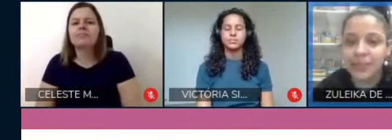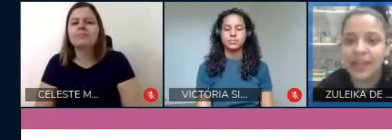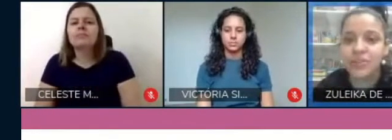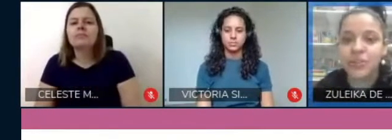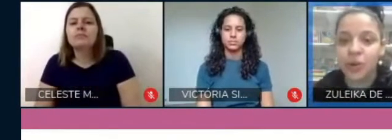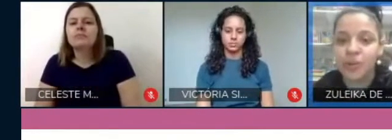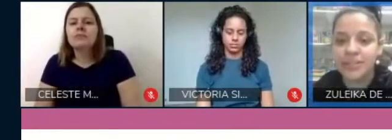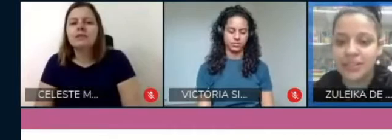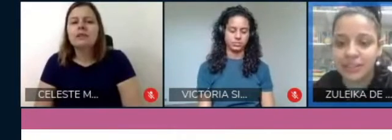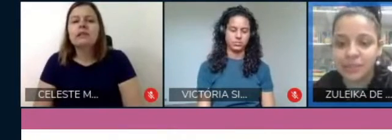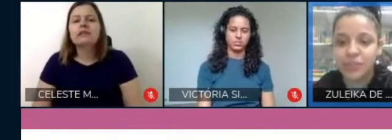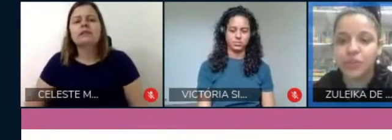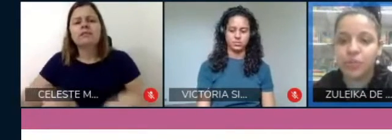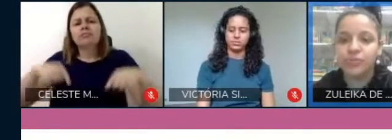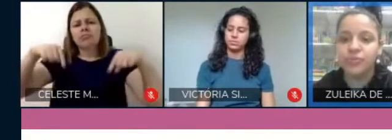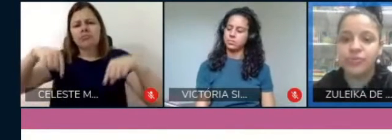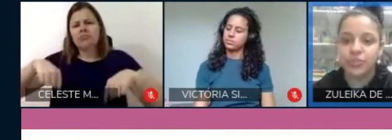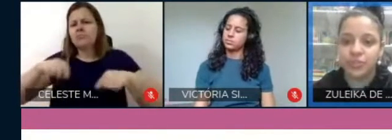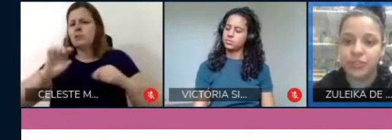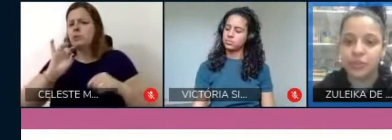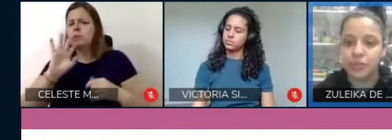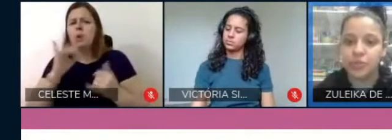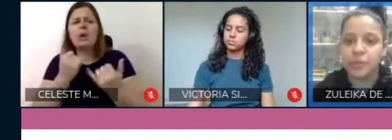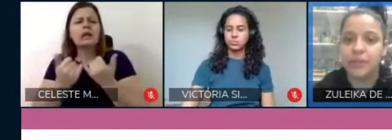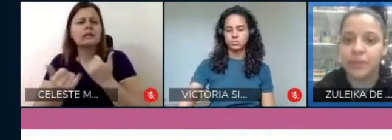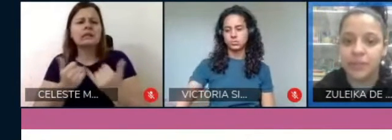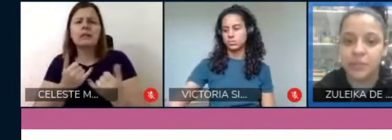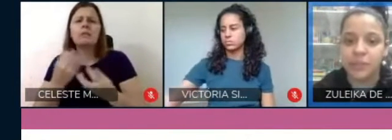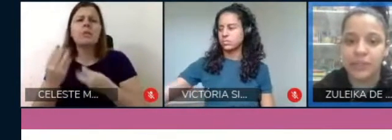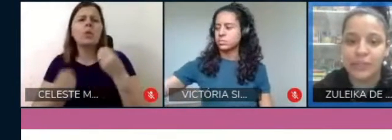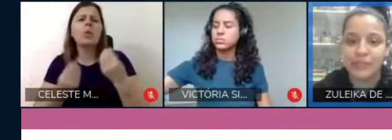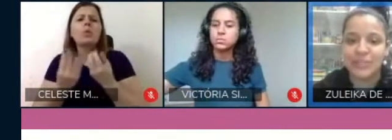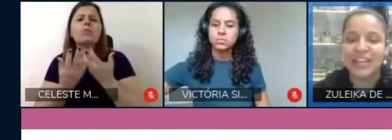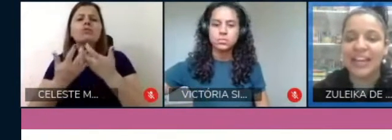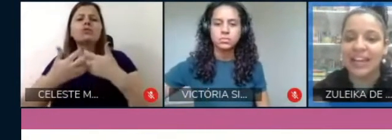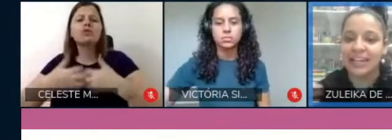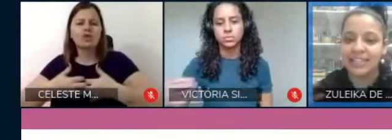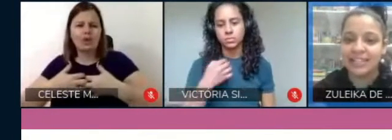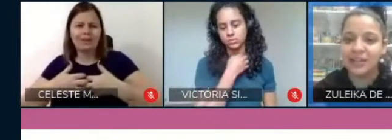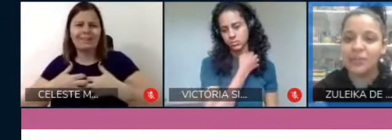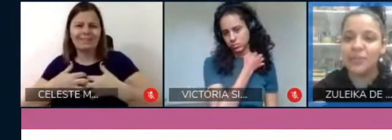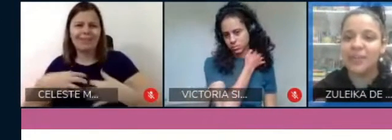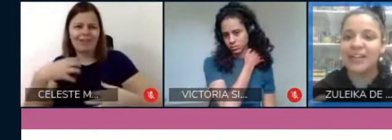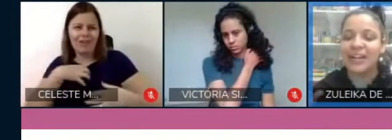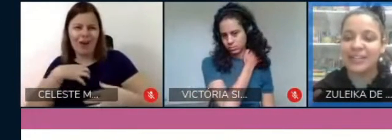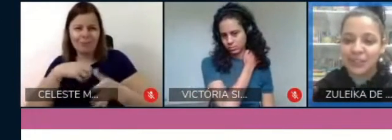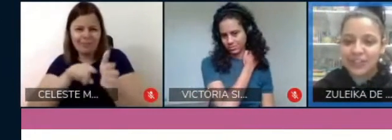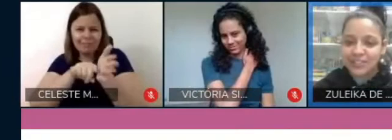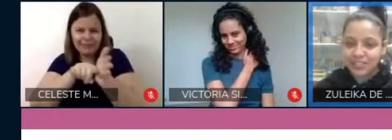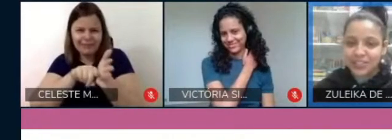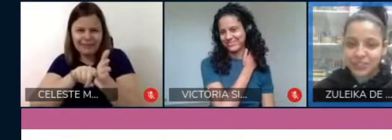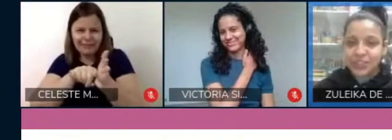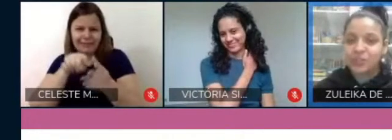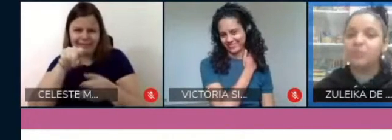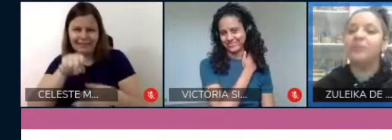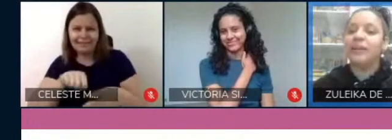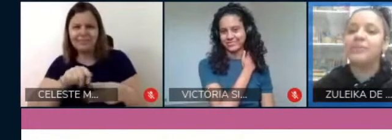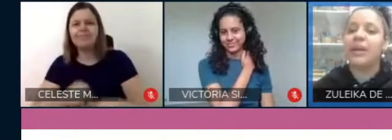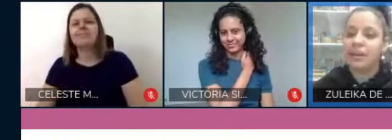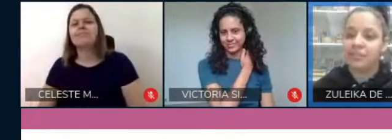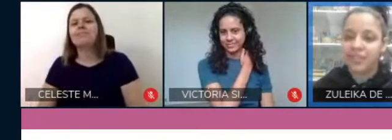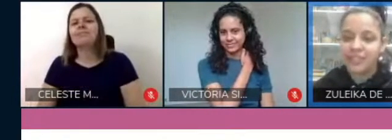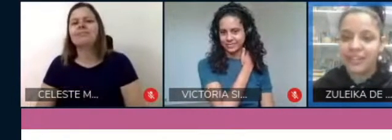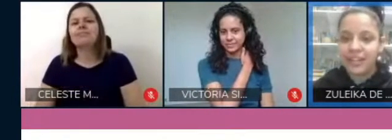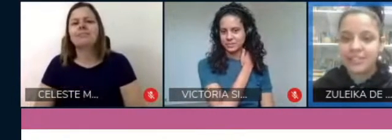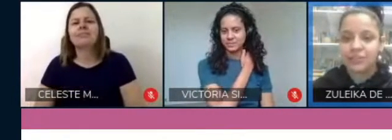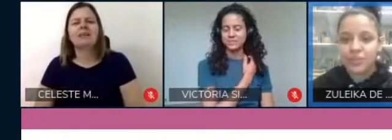Isso aqui é só um exemplo de como funcionam os operadores booleanos. Eles são aquilo que a gente achou que nunca